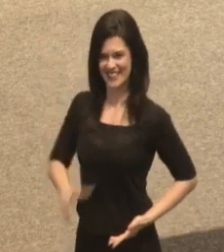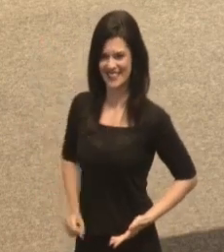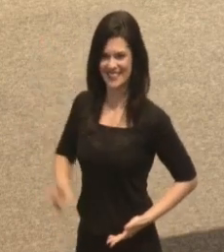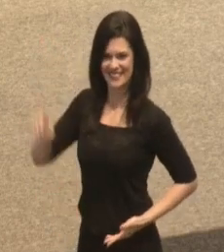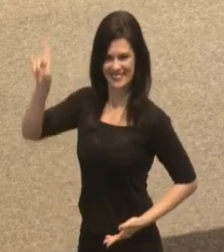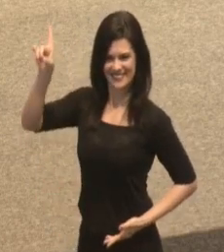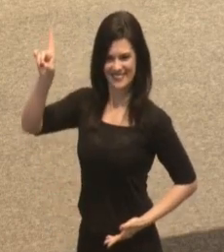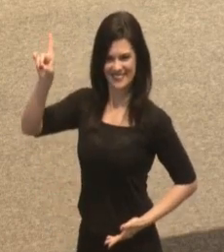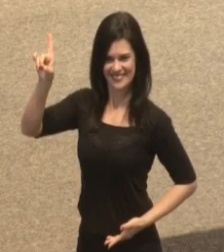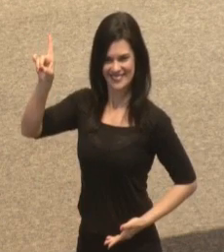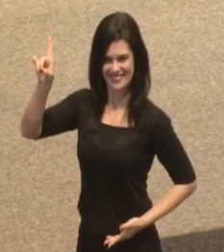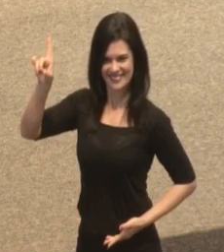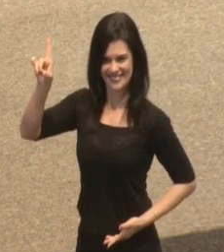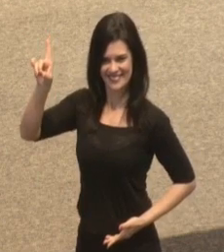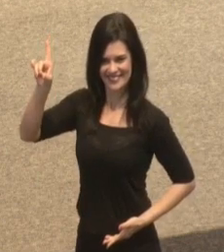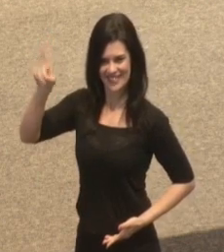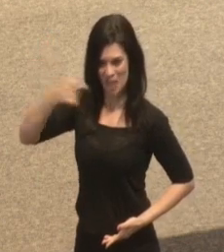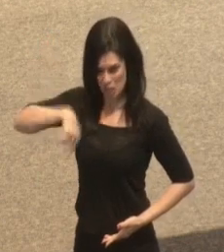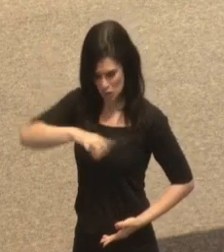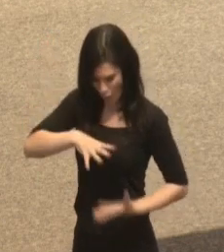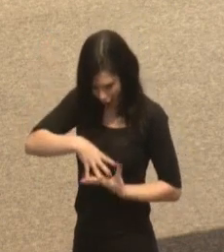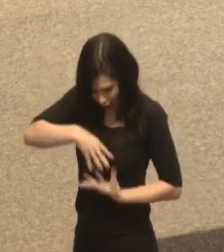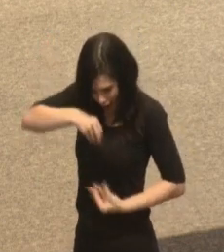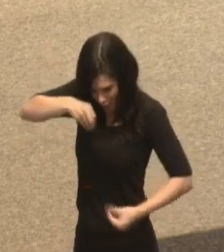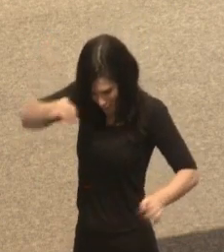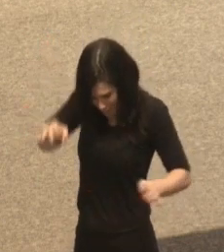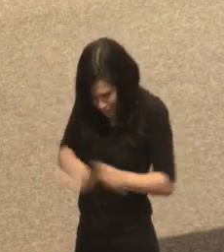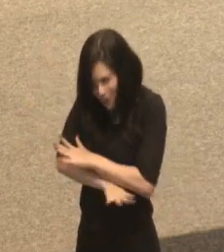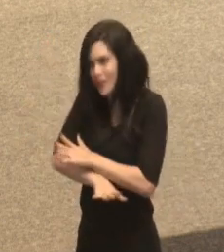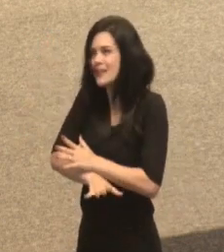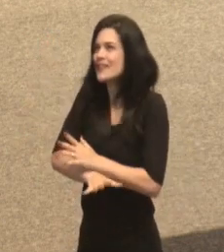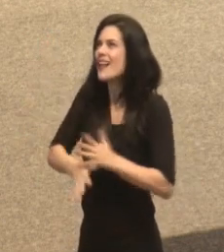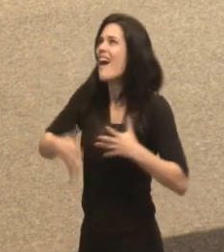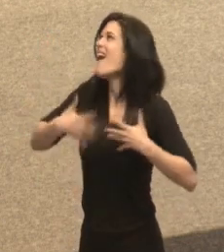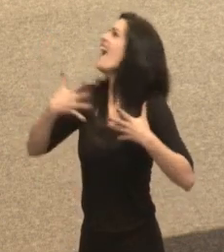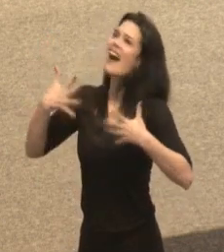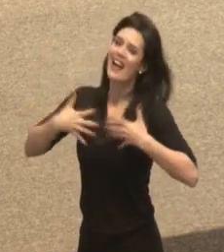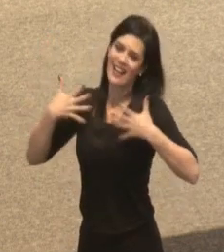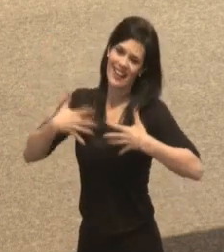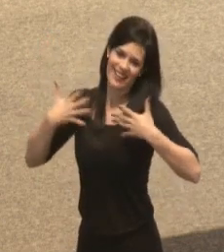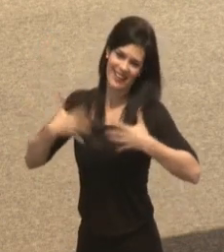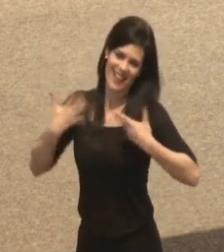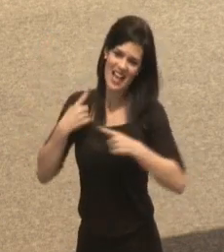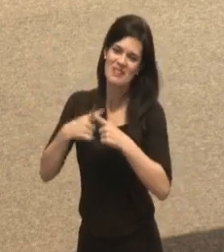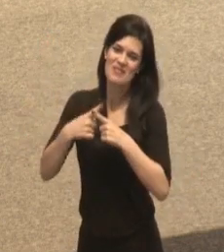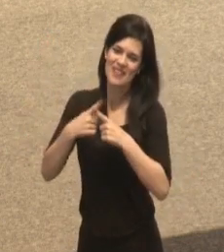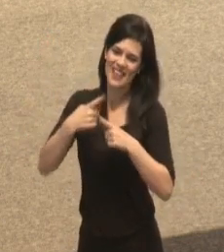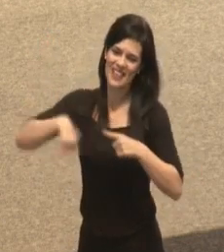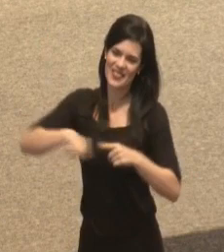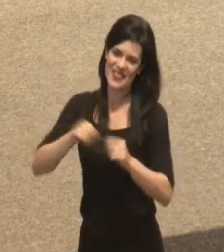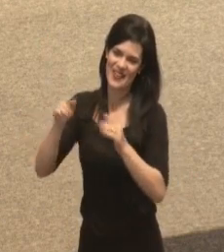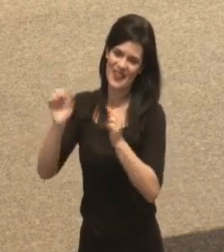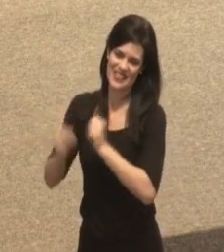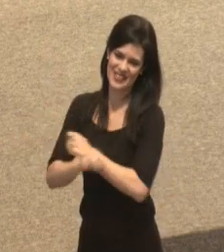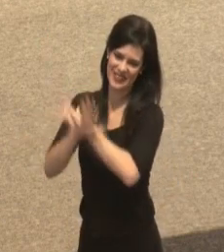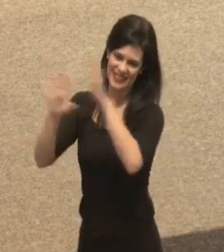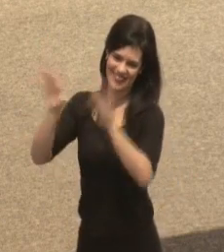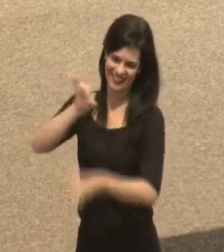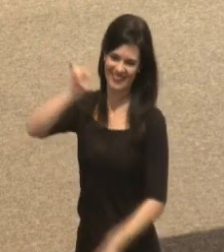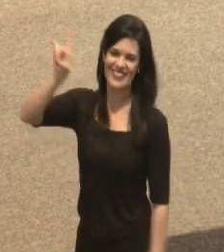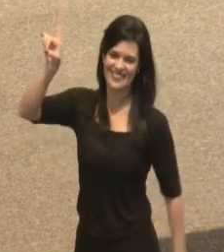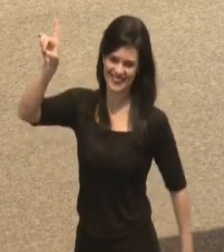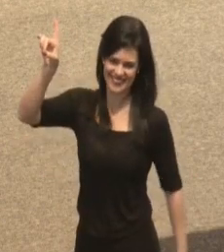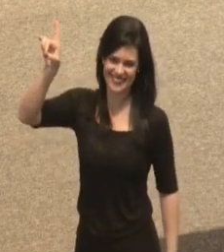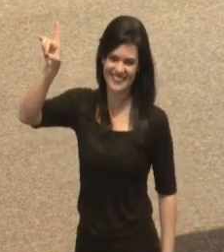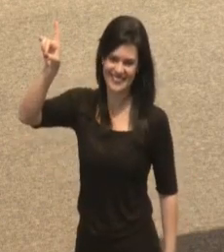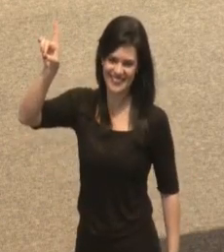da existência em Deus. E a nossa alma, ela foi criada por Deus para glorificar a Deus. Quando